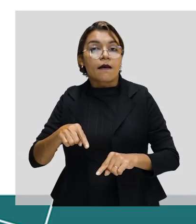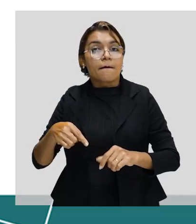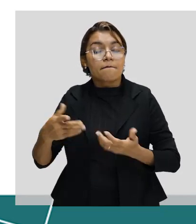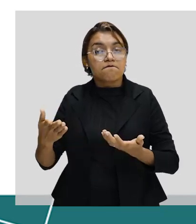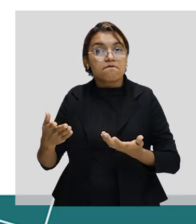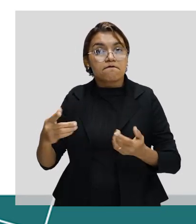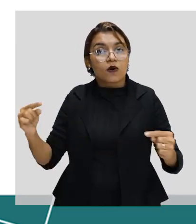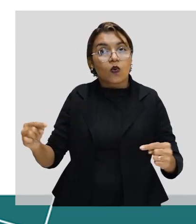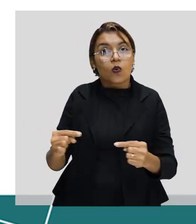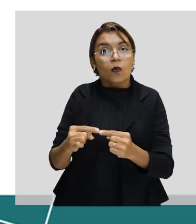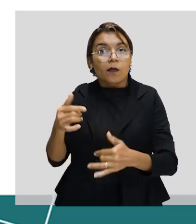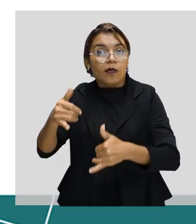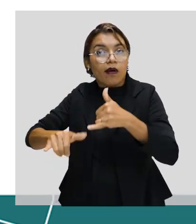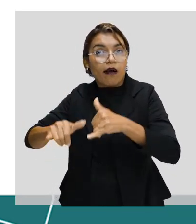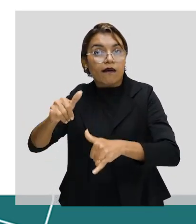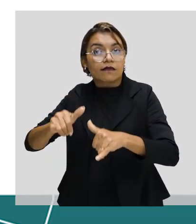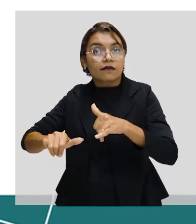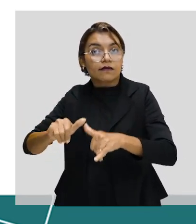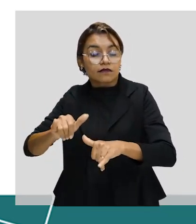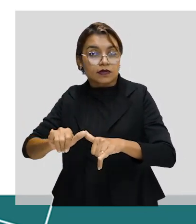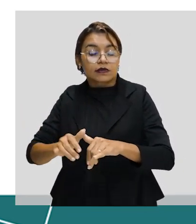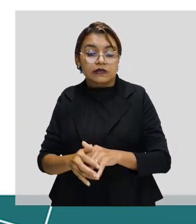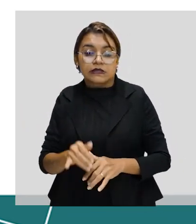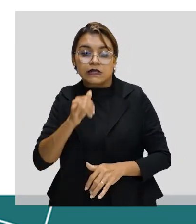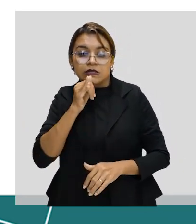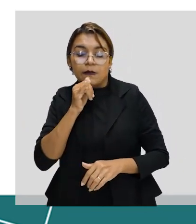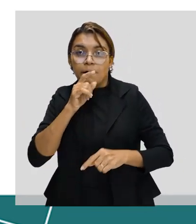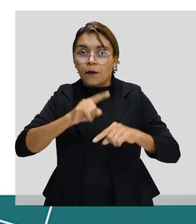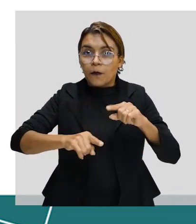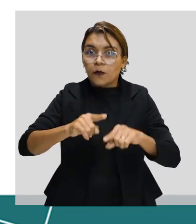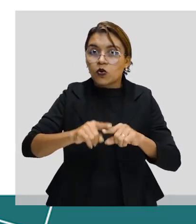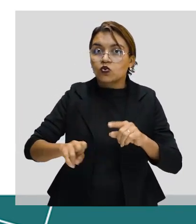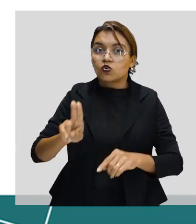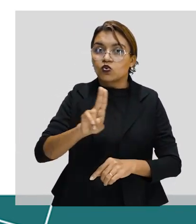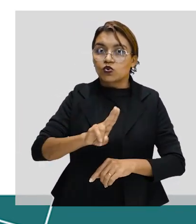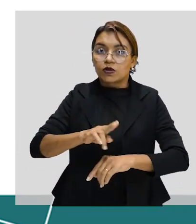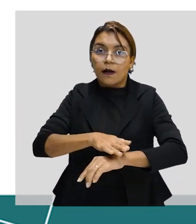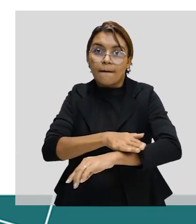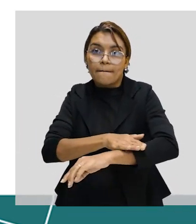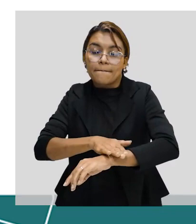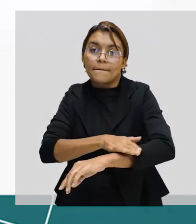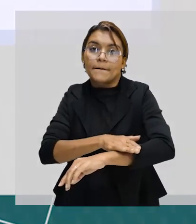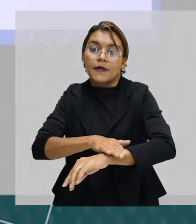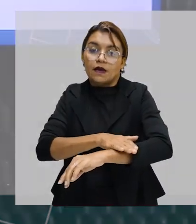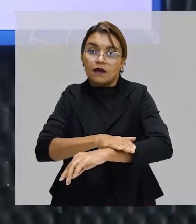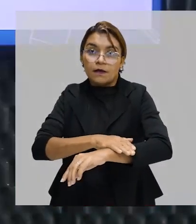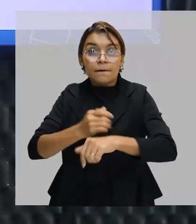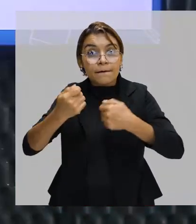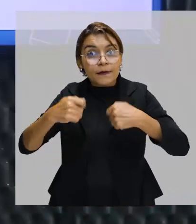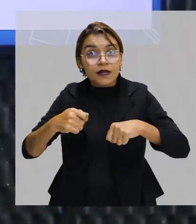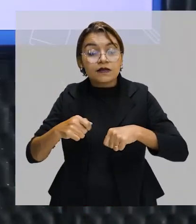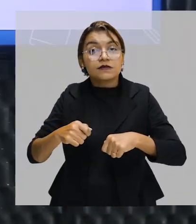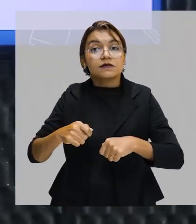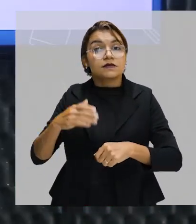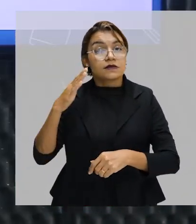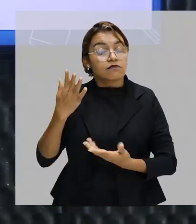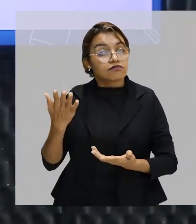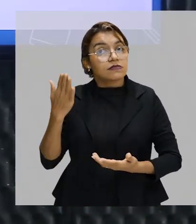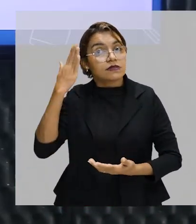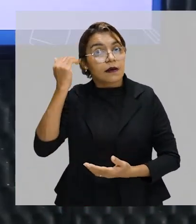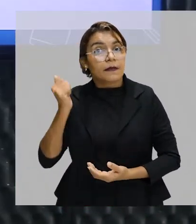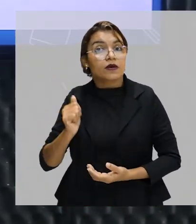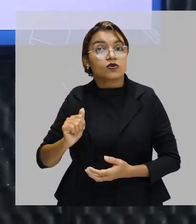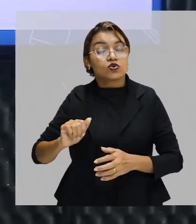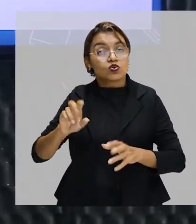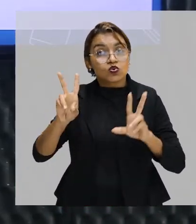são produtos que vão ser utilizados para a pele, a gente precisa conhecer a química da pele. Para quê?